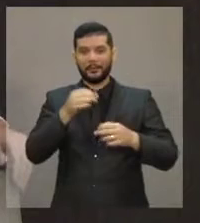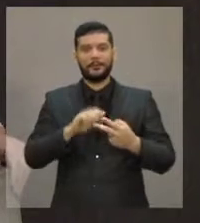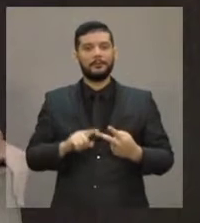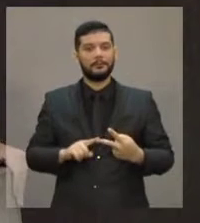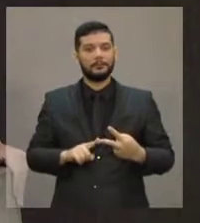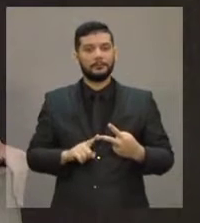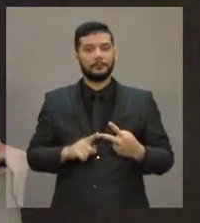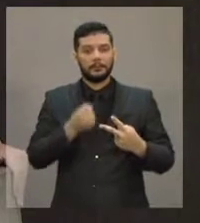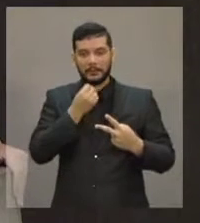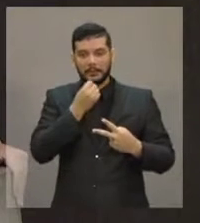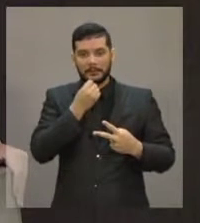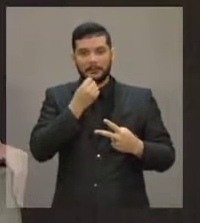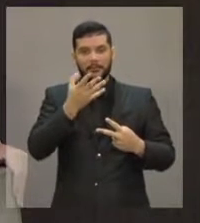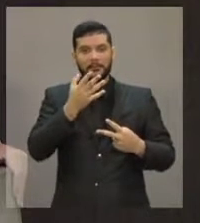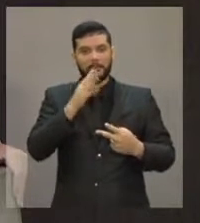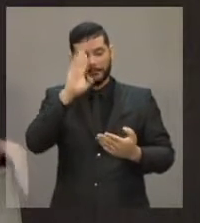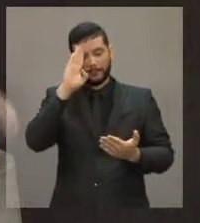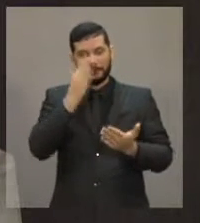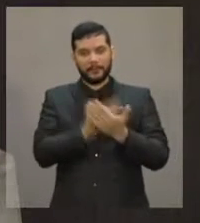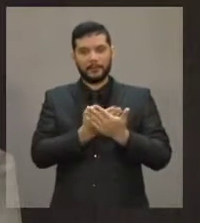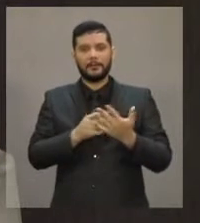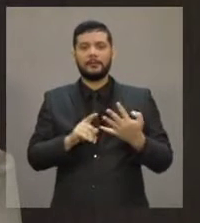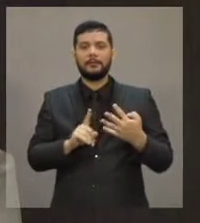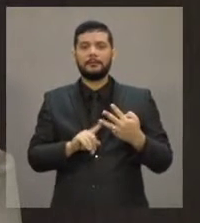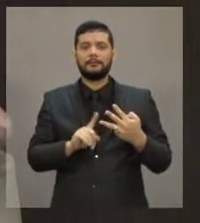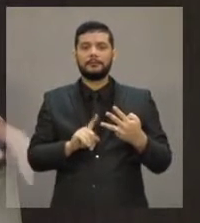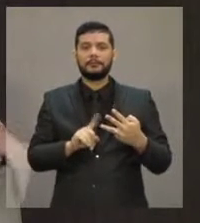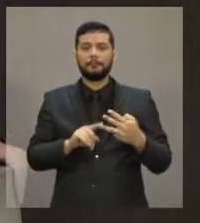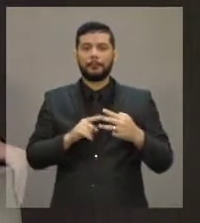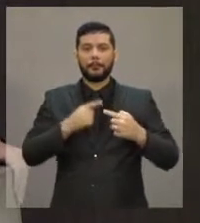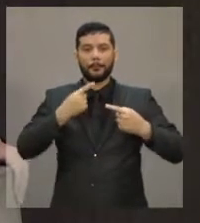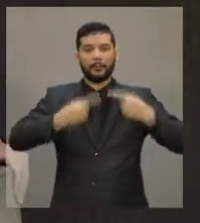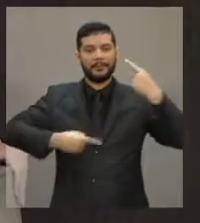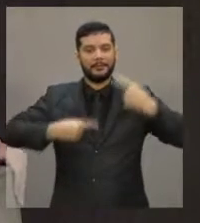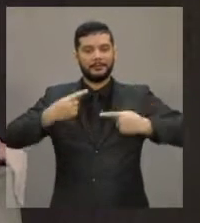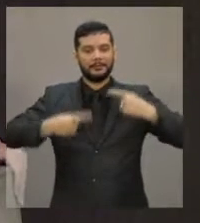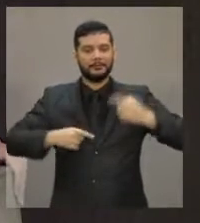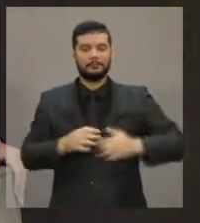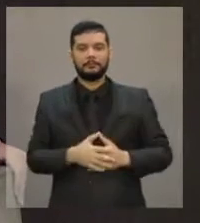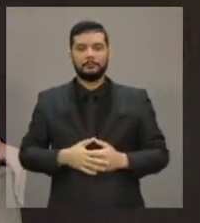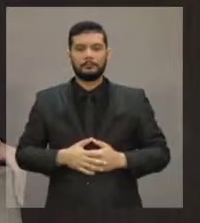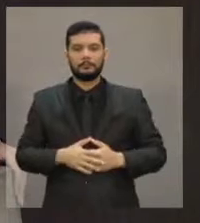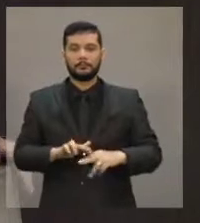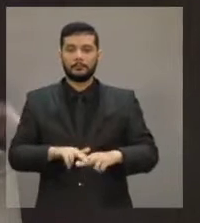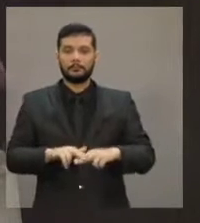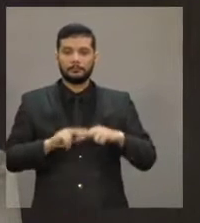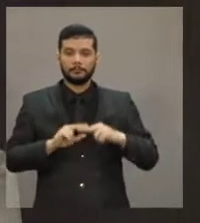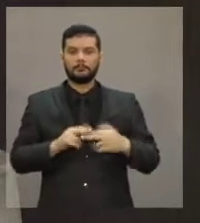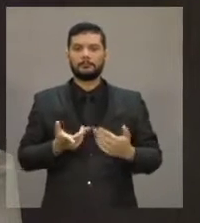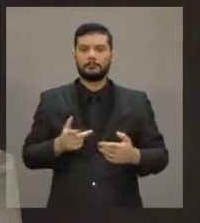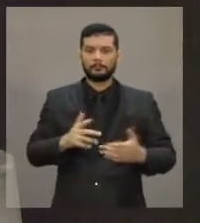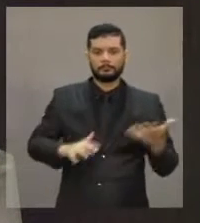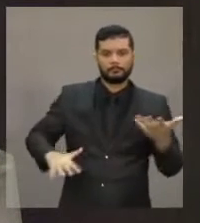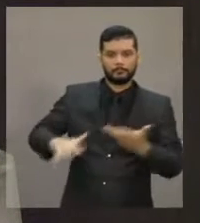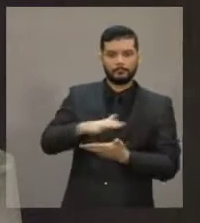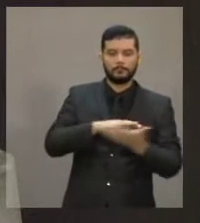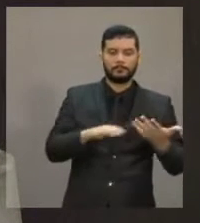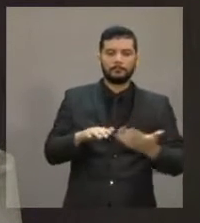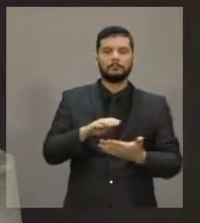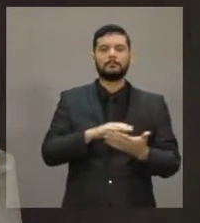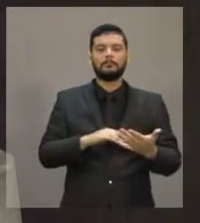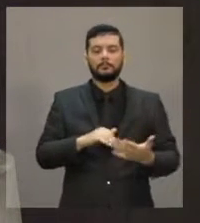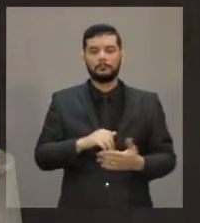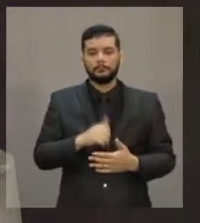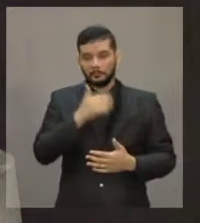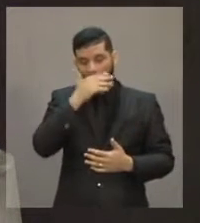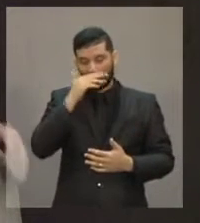expressão política. Foi por isso que as revoluções liberais do século